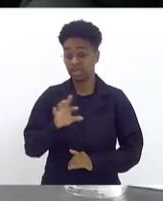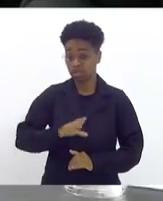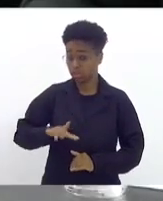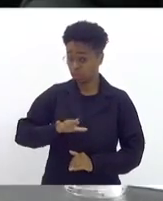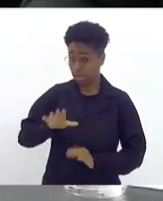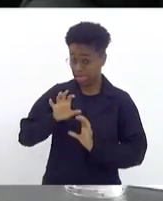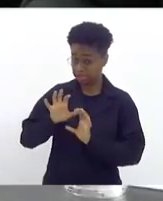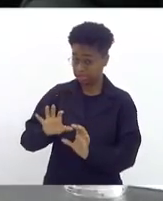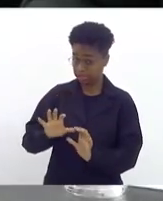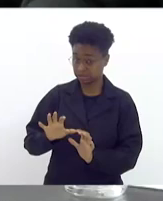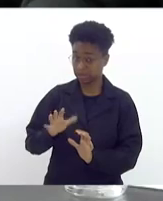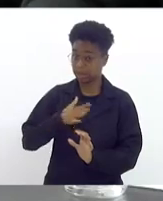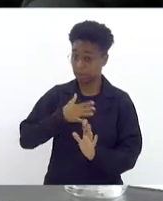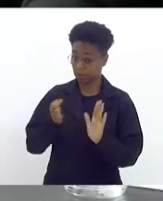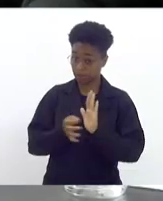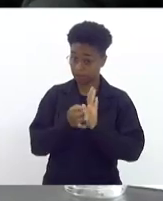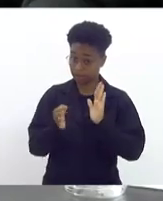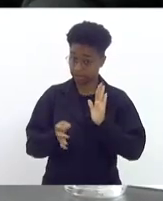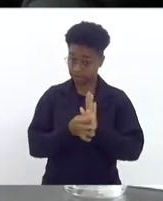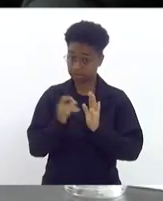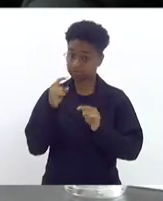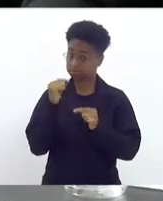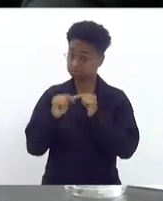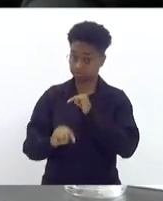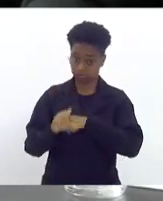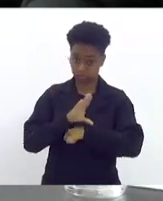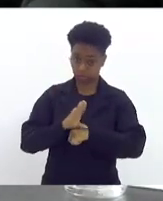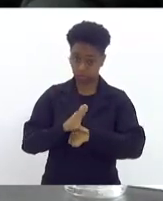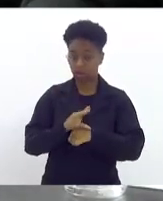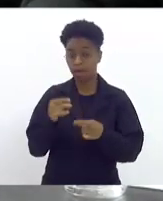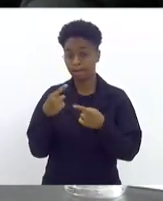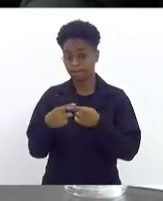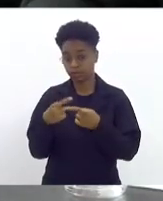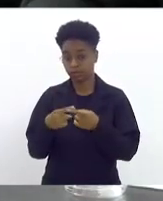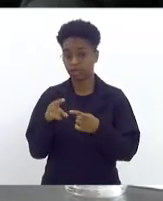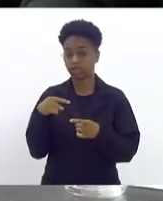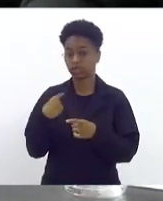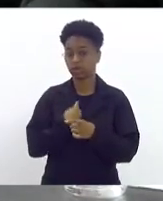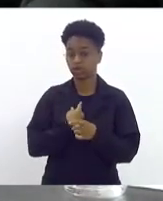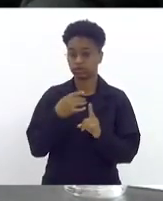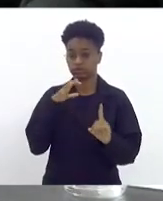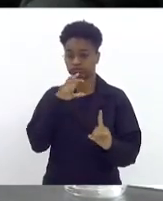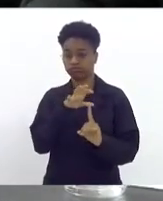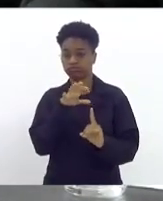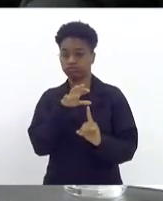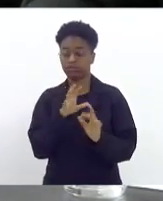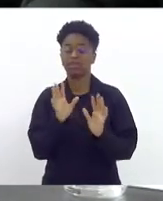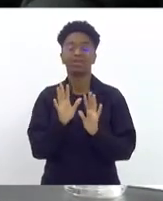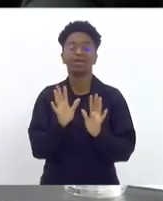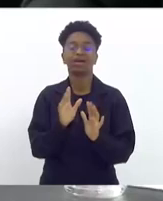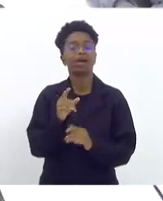fosse o meu parecer seria pela inconstitucionalidade porque a gente estaria mexendo na questão